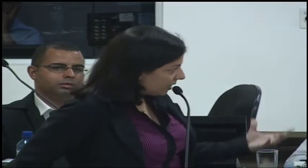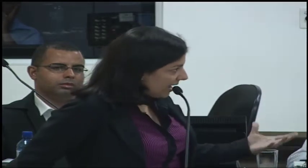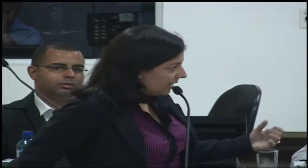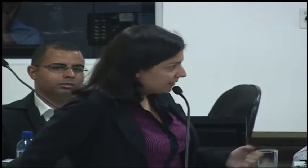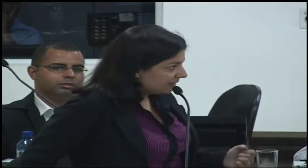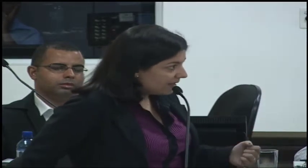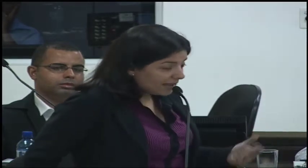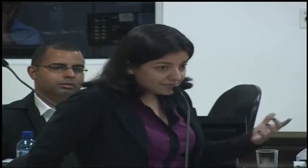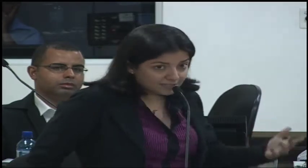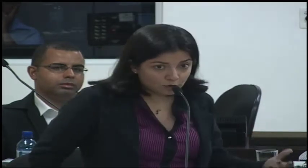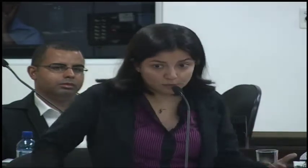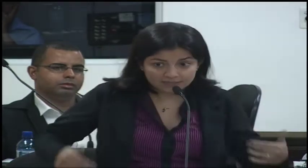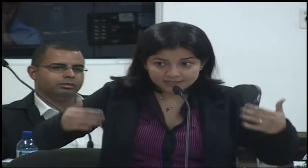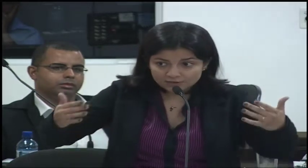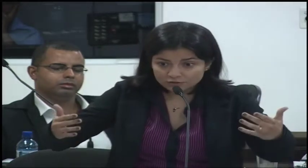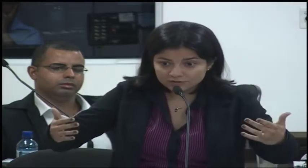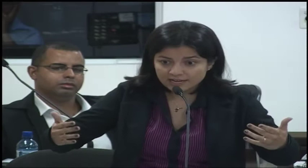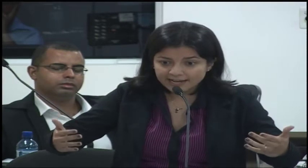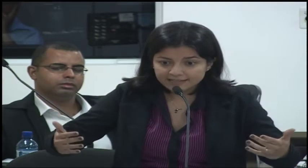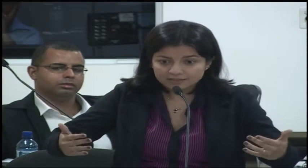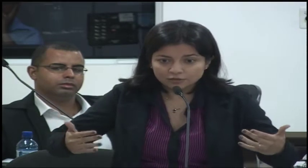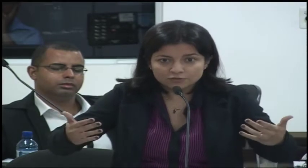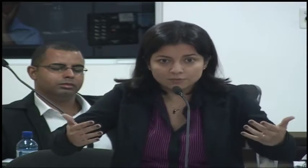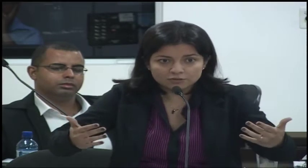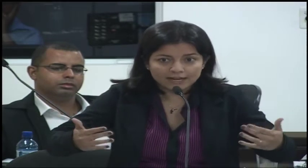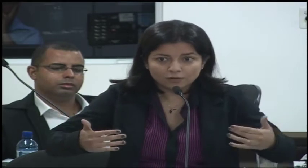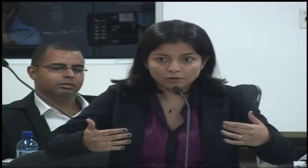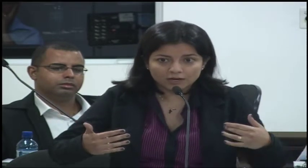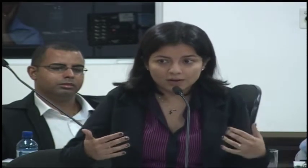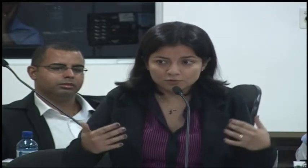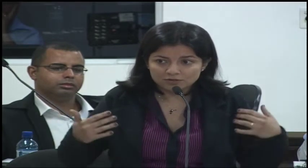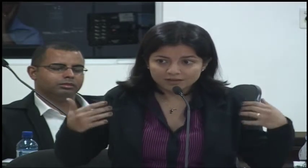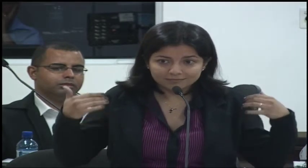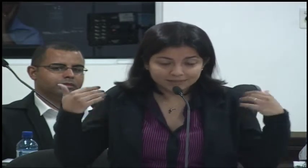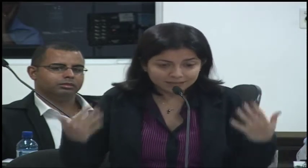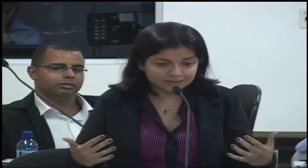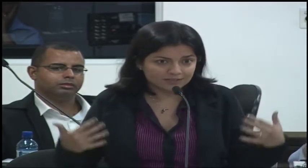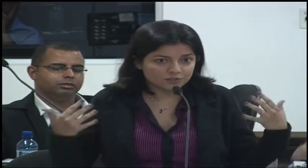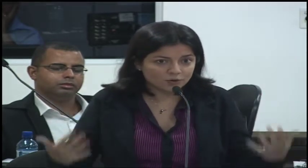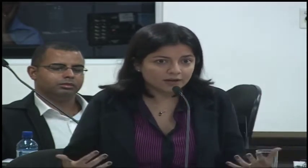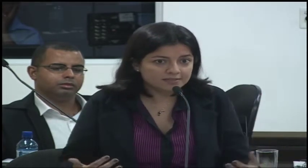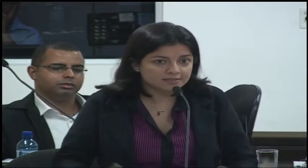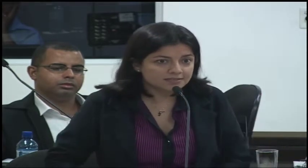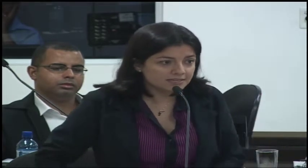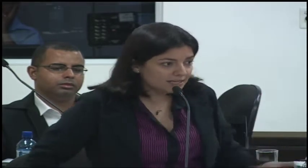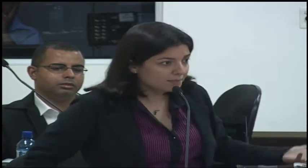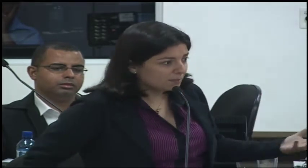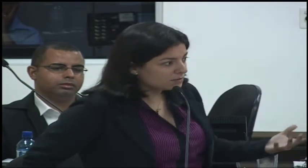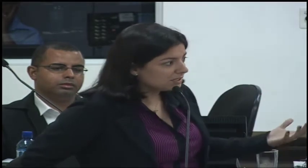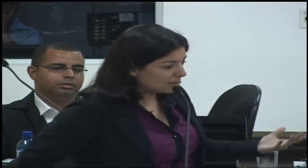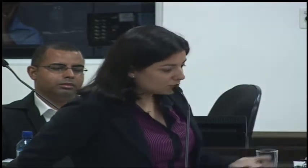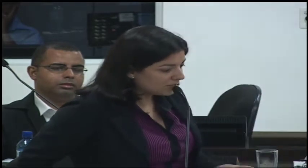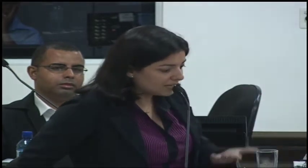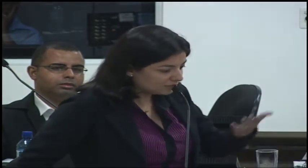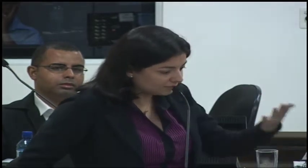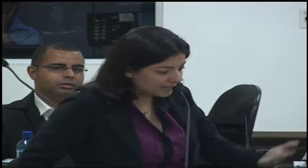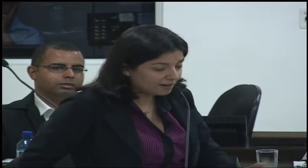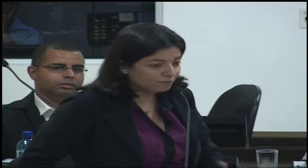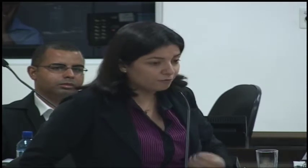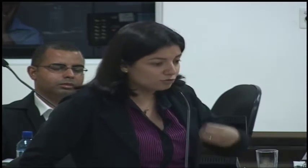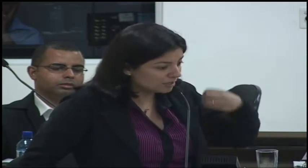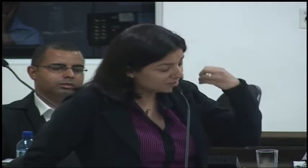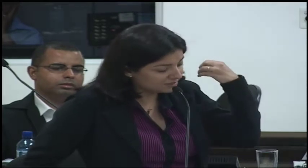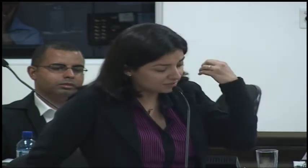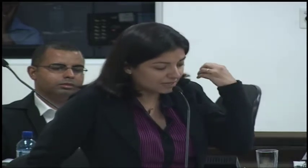equivocada assim como nas redes sociais nós vamos lá e colocamos tantas coisas e sabemos que temos que identificar